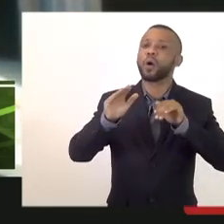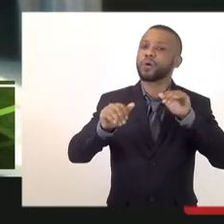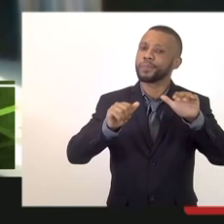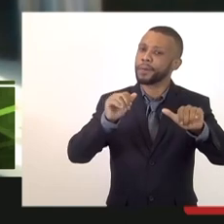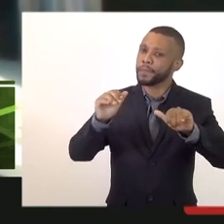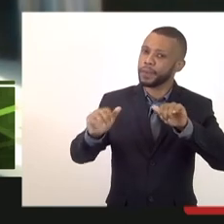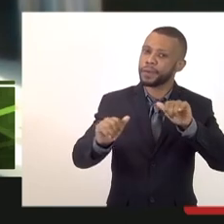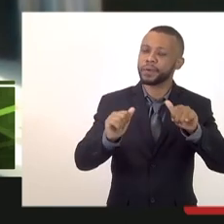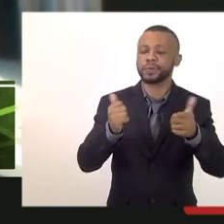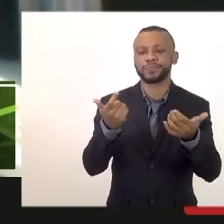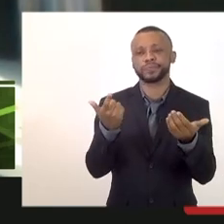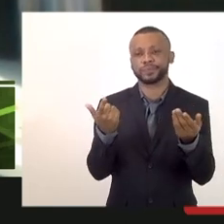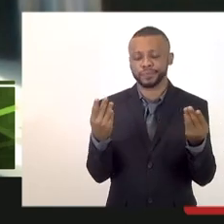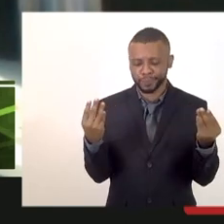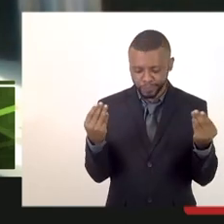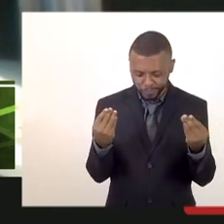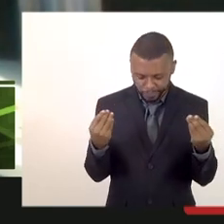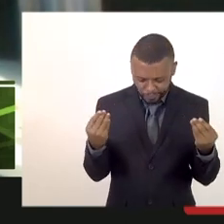de